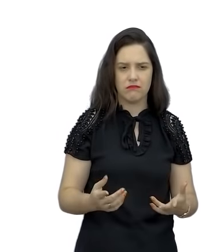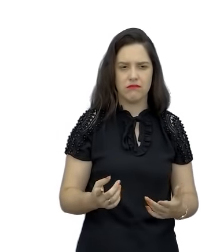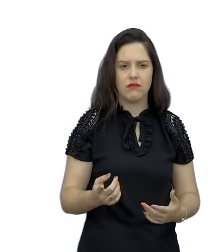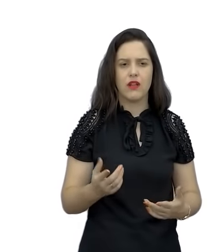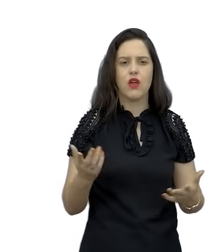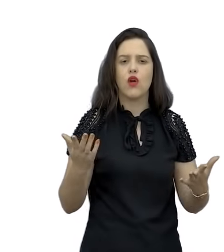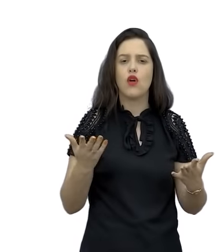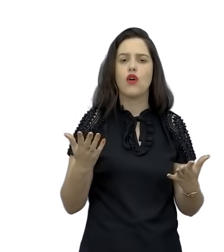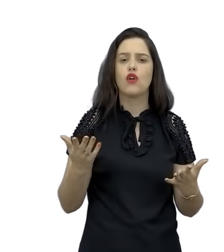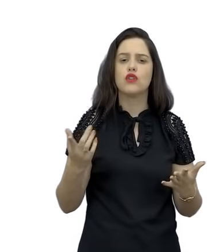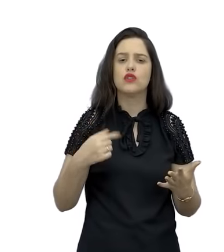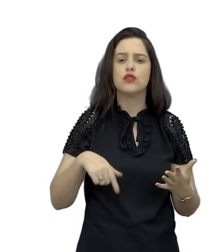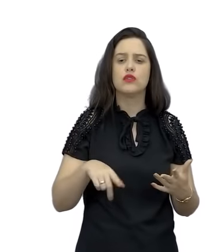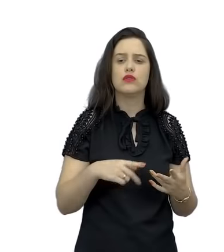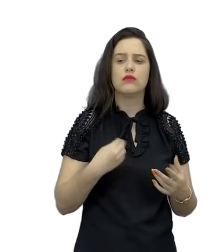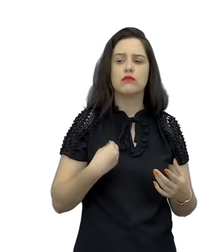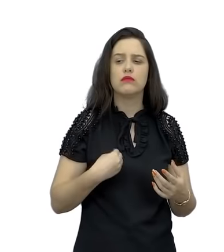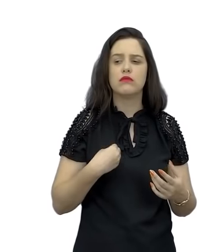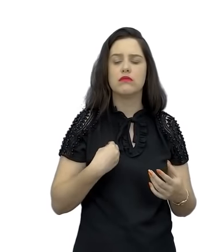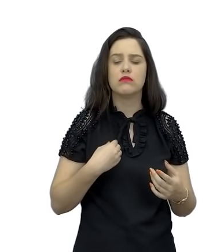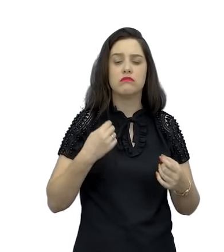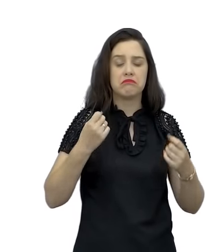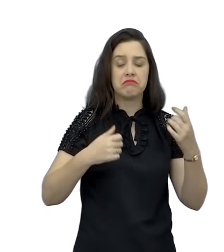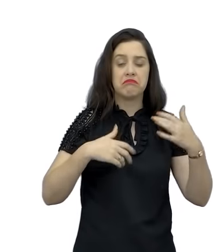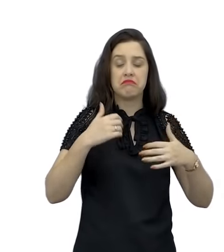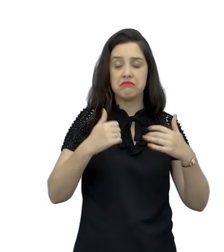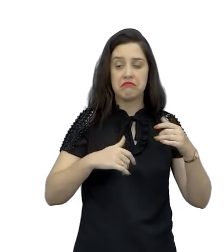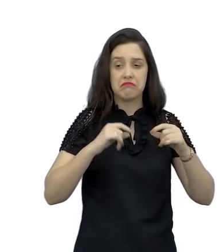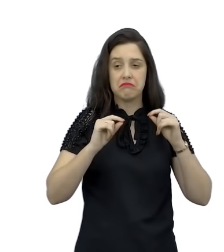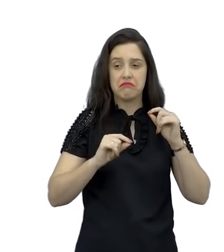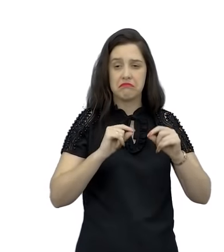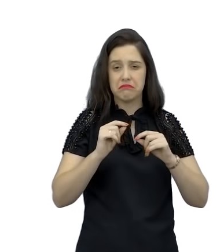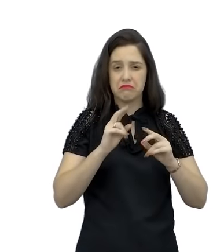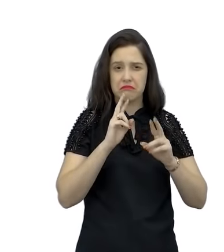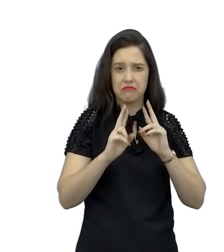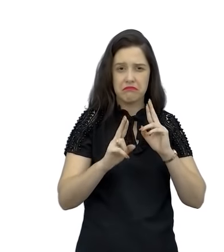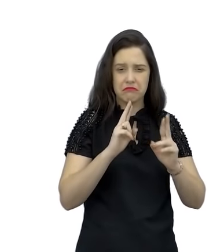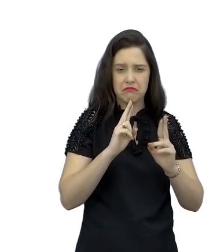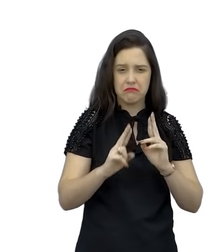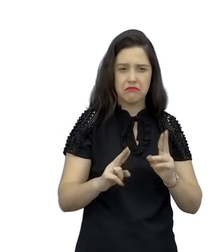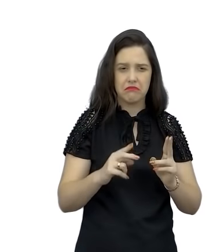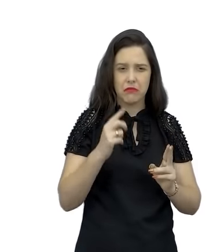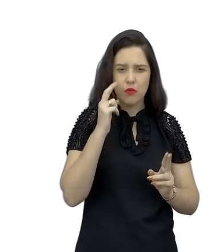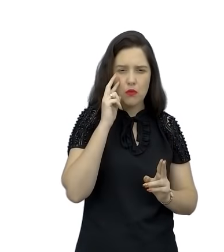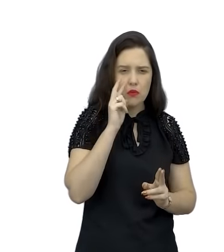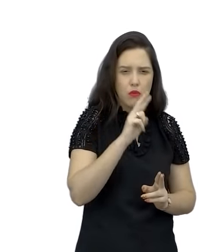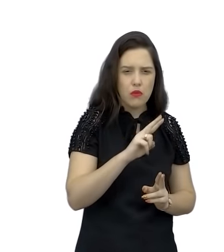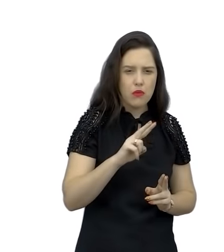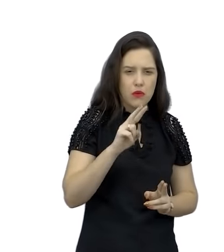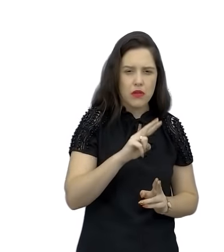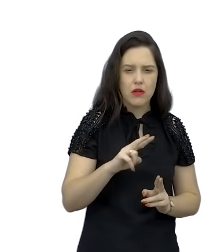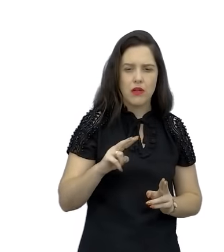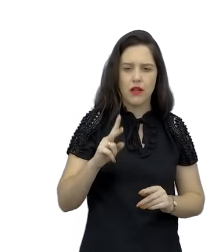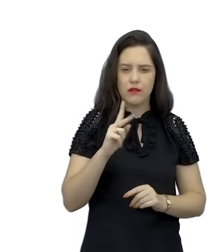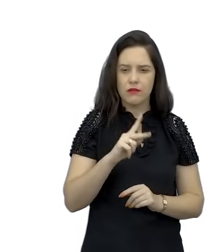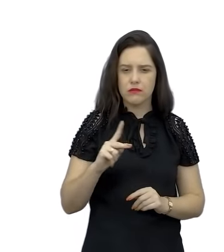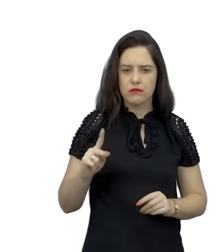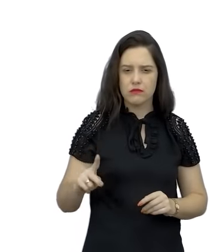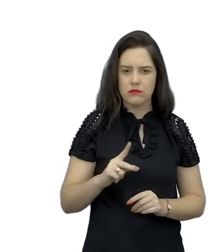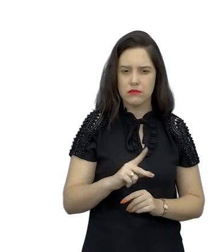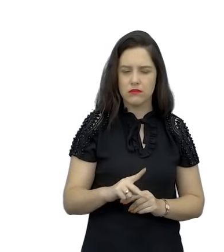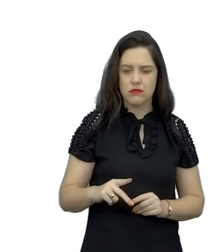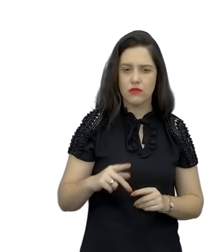vai trabalhar e falar um pouquinho sobre as resoluções de problemas com o olhar da professora Lourdes